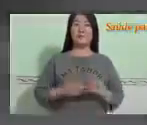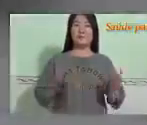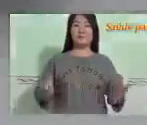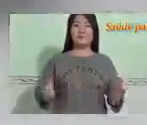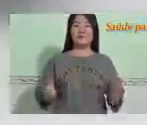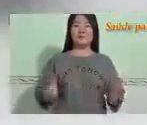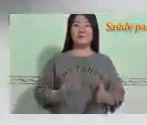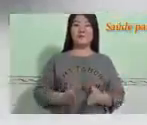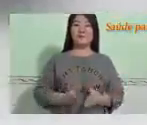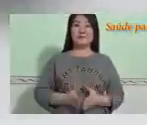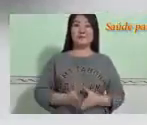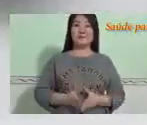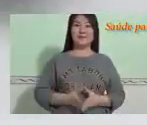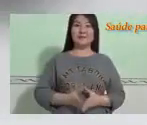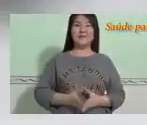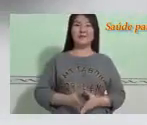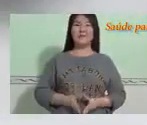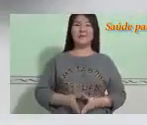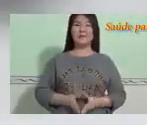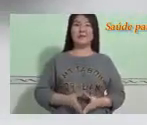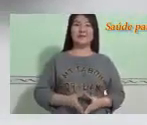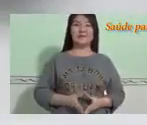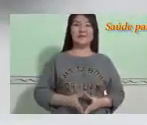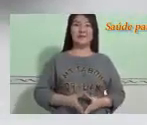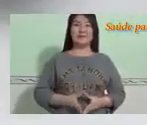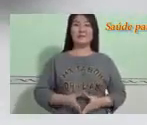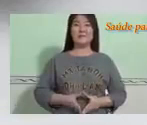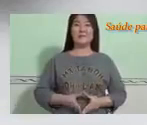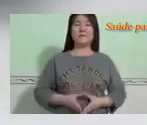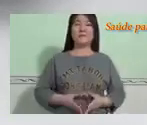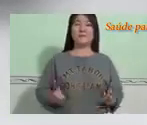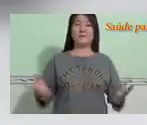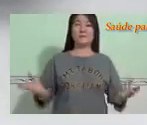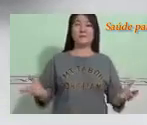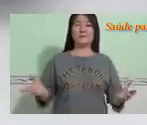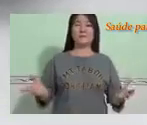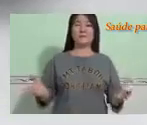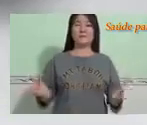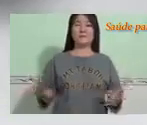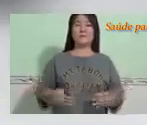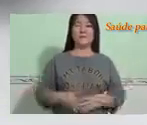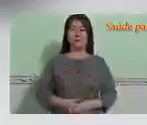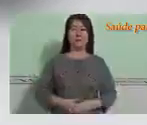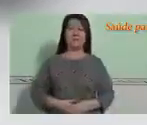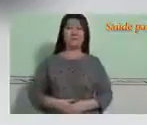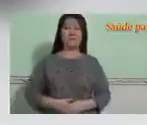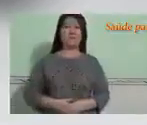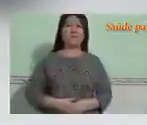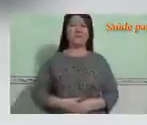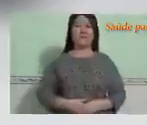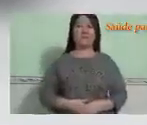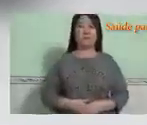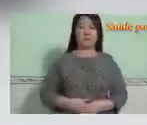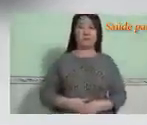o exame e evitar resultados falsos ou negativos, vírgula, quanto para processos de doação e transfusão de sangue, vírgula, uma vez que